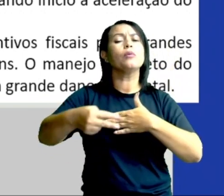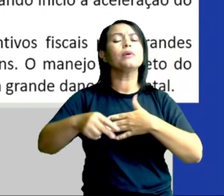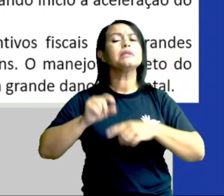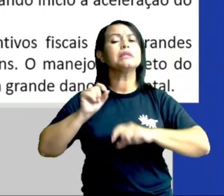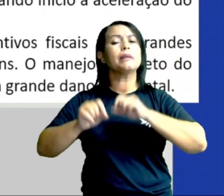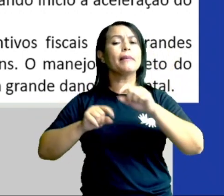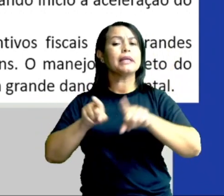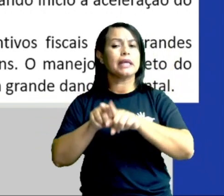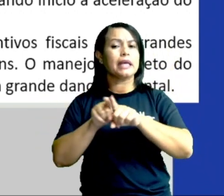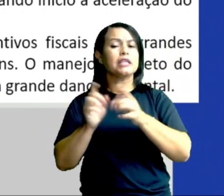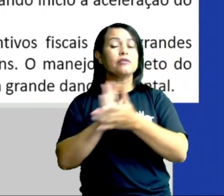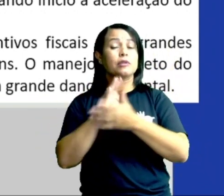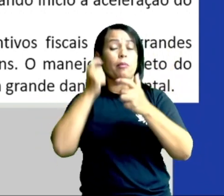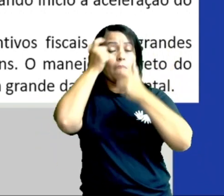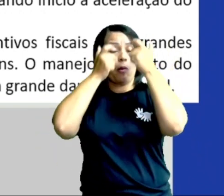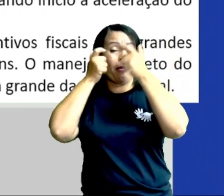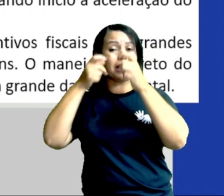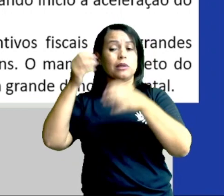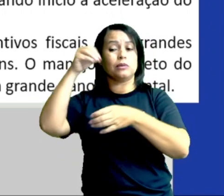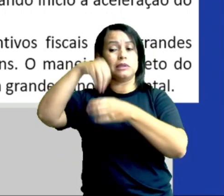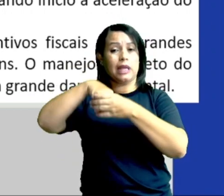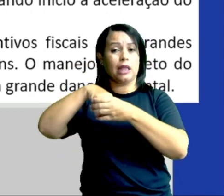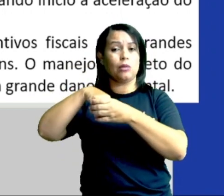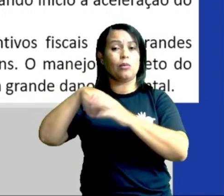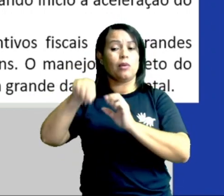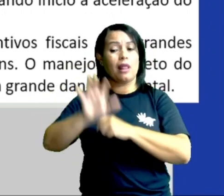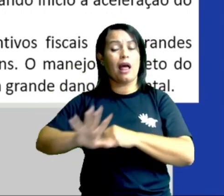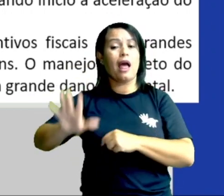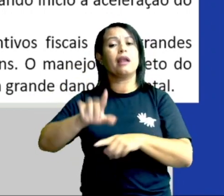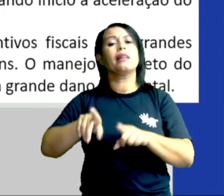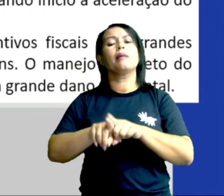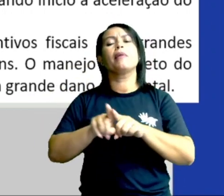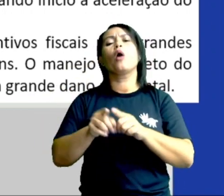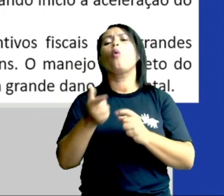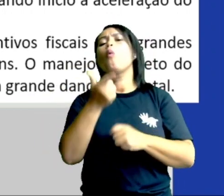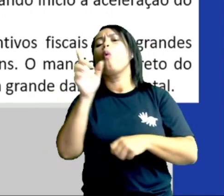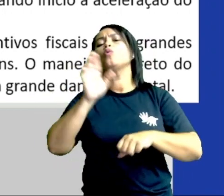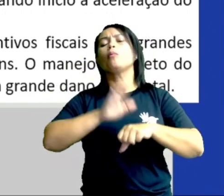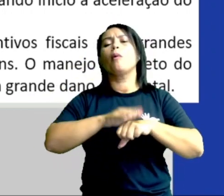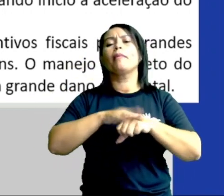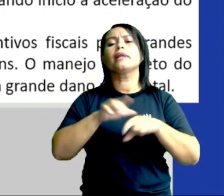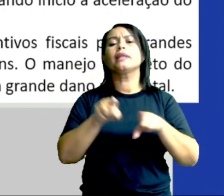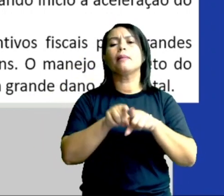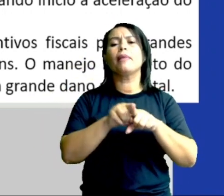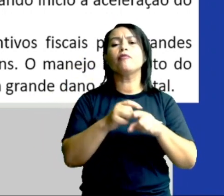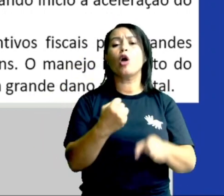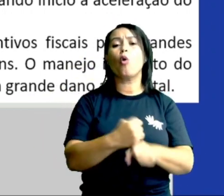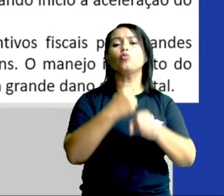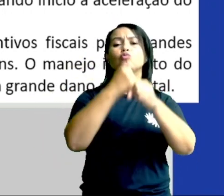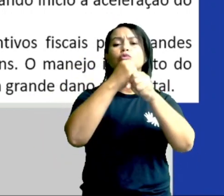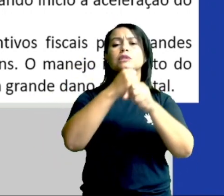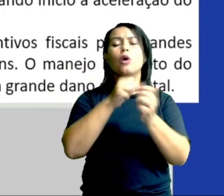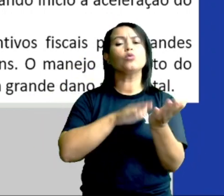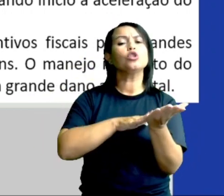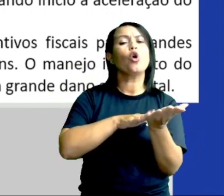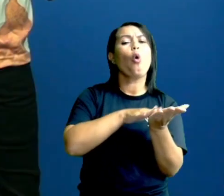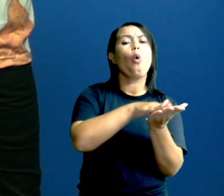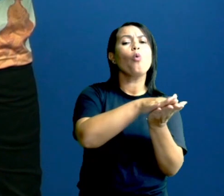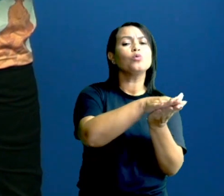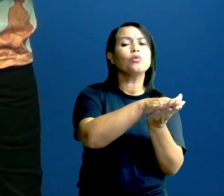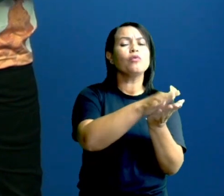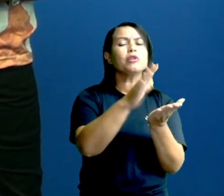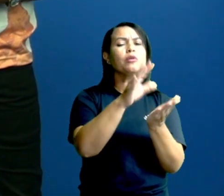né dessa área também tá certo um outro momento importante foi devido à construção de rodovias né a partir da década de eu